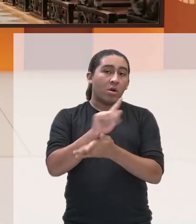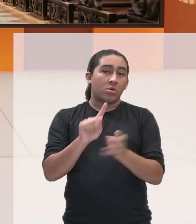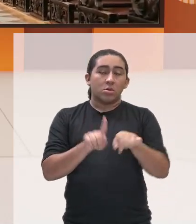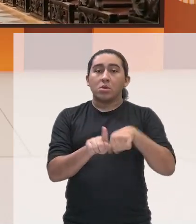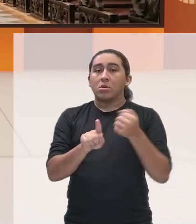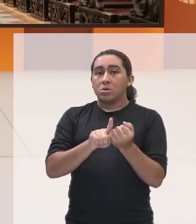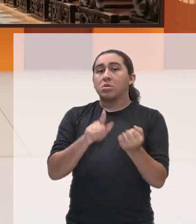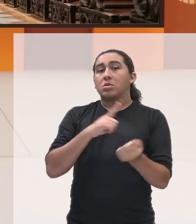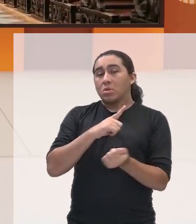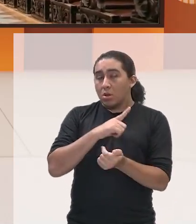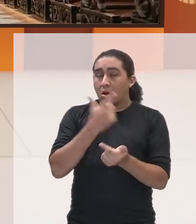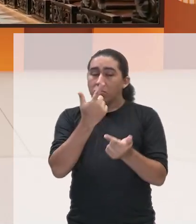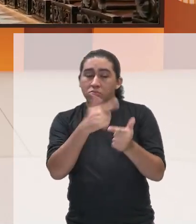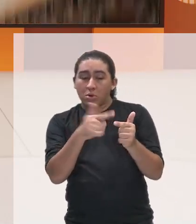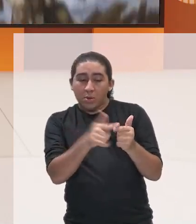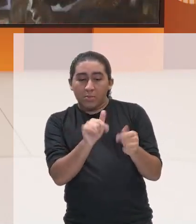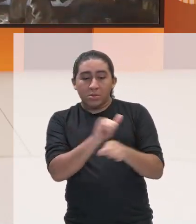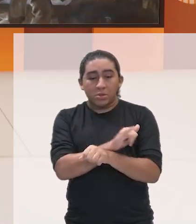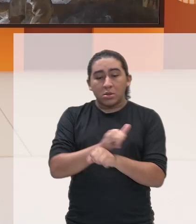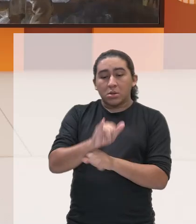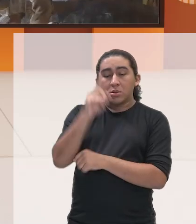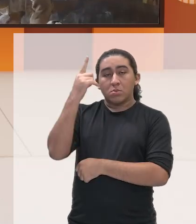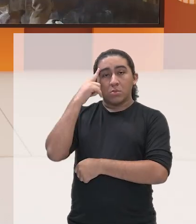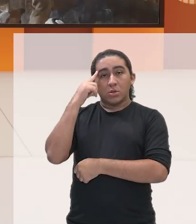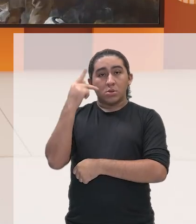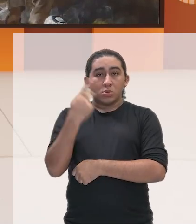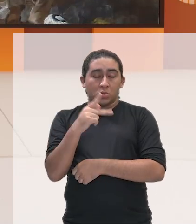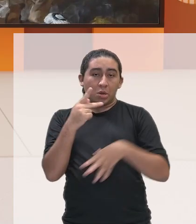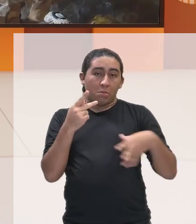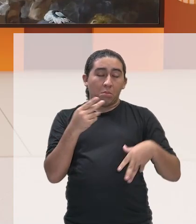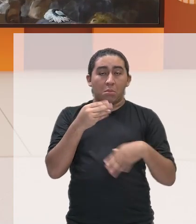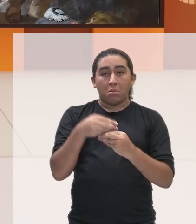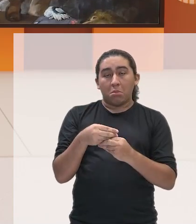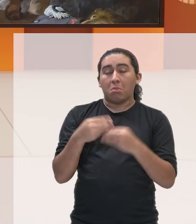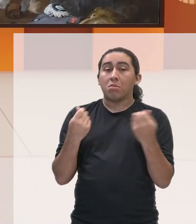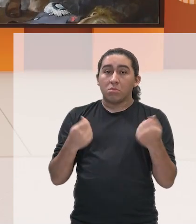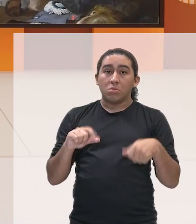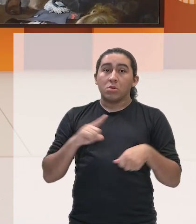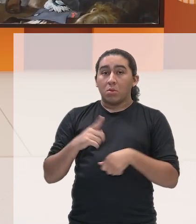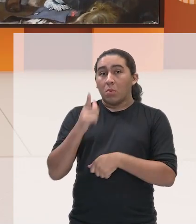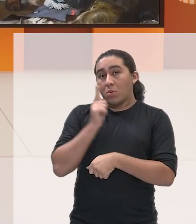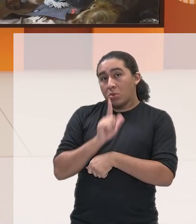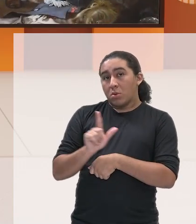sociedades. Cada sociedade vai incrementar, vai conseguir